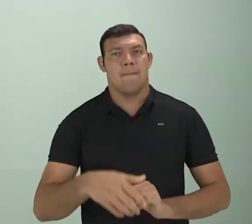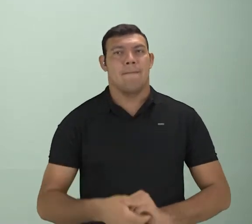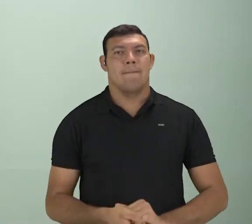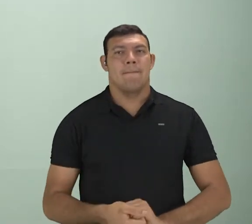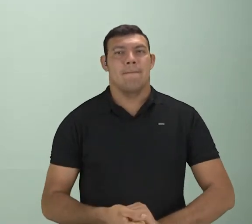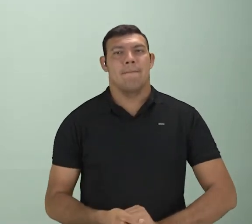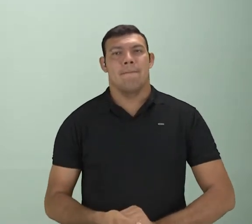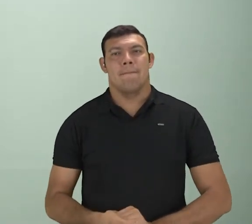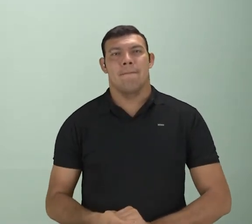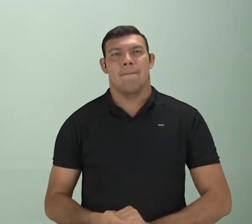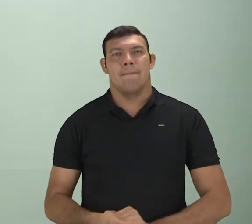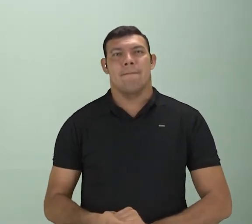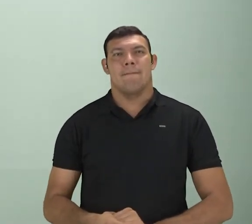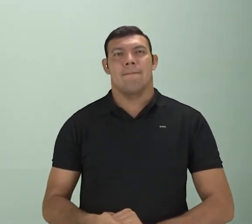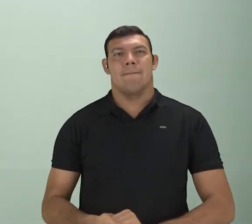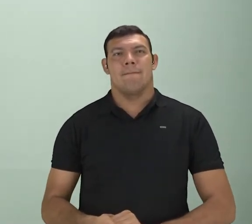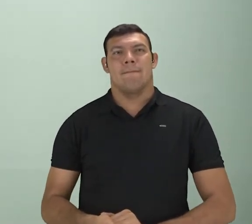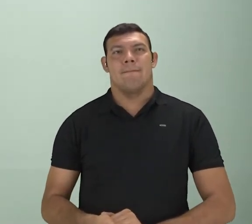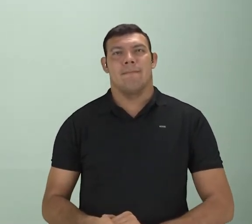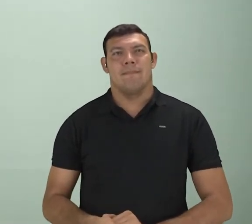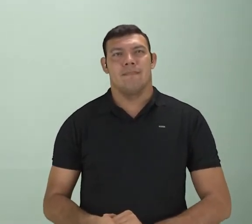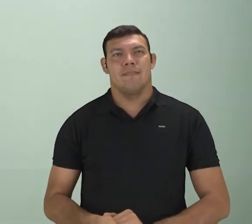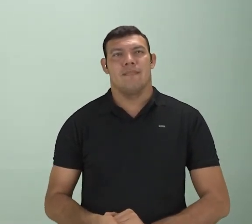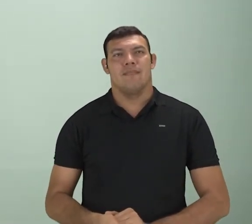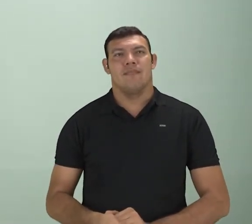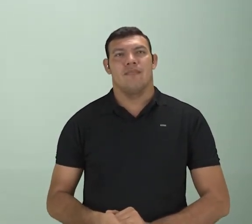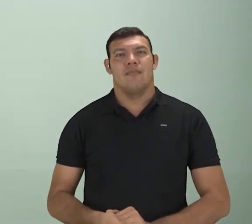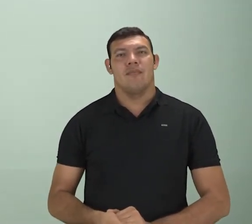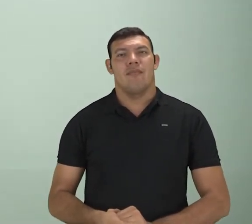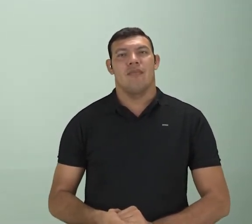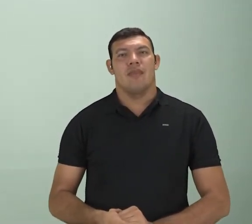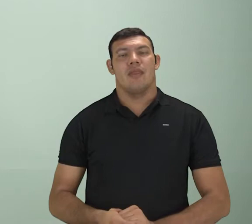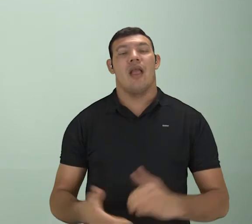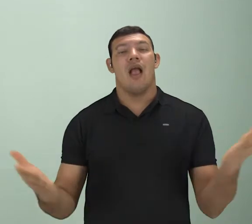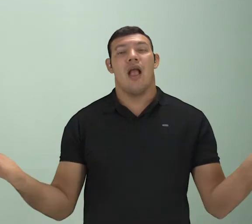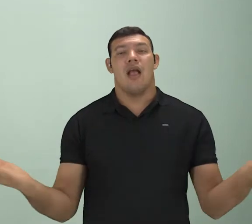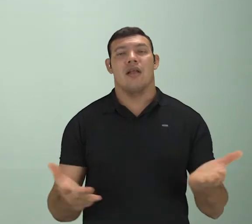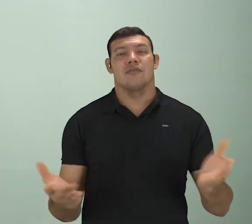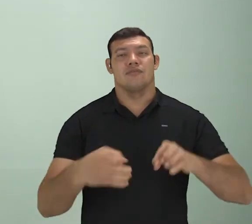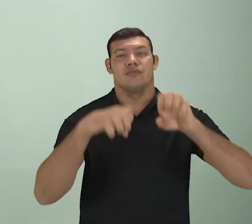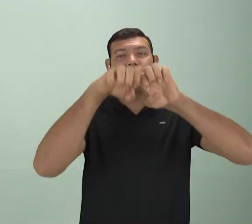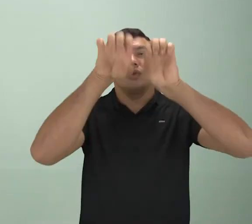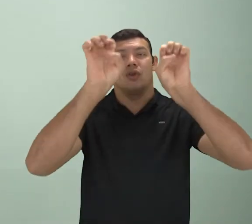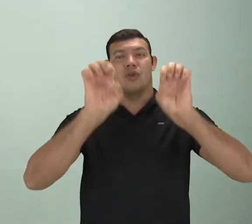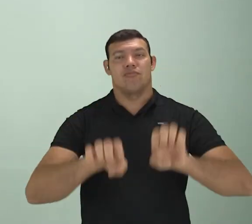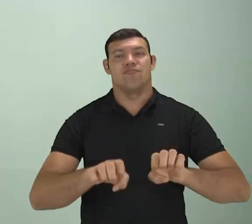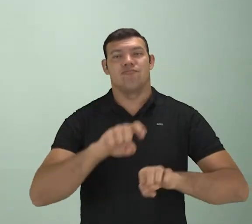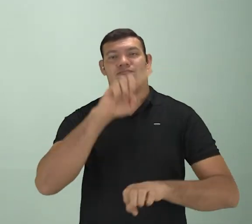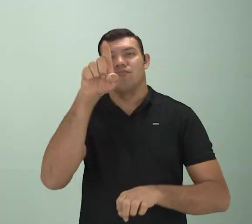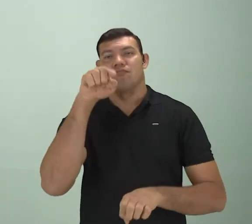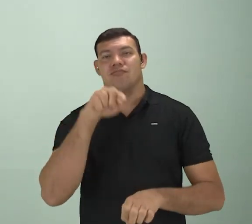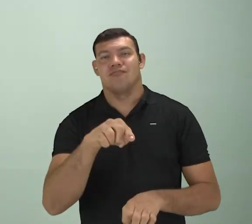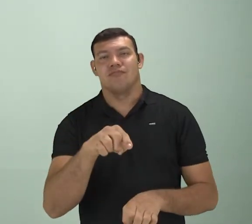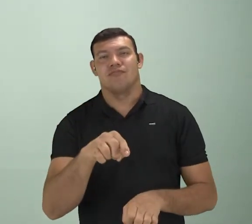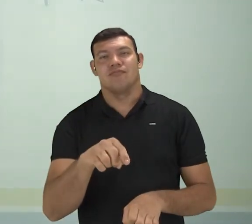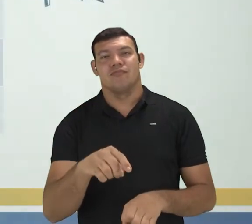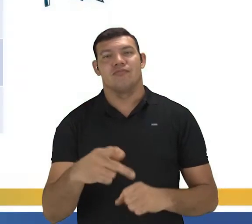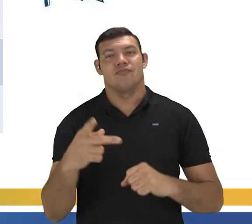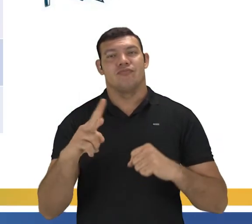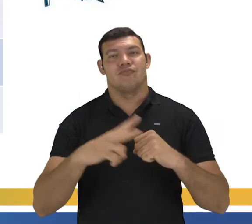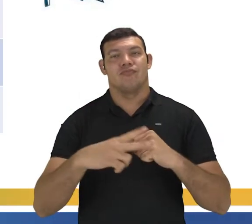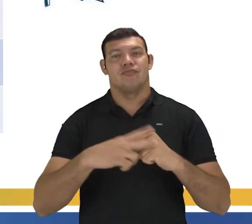passar um pouquinho e agora vamos entrar na estrutura da forma interrogativa do past perfect